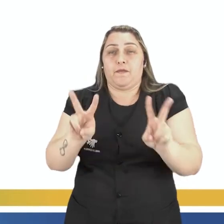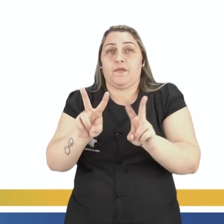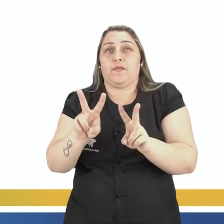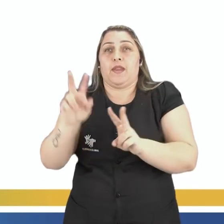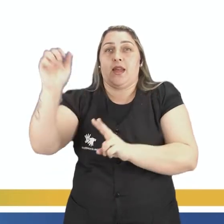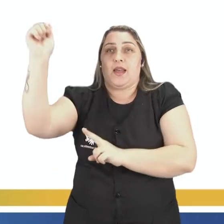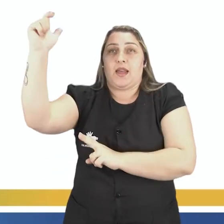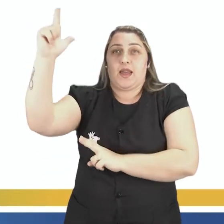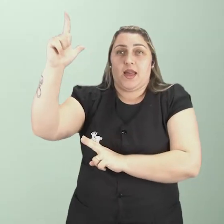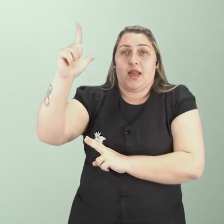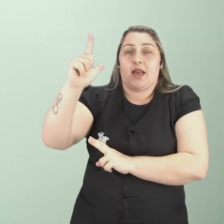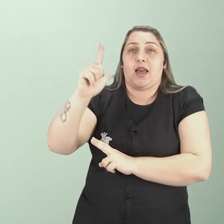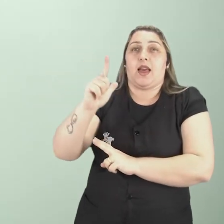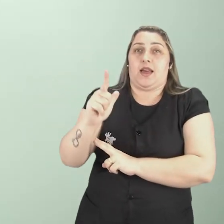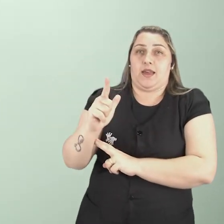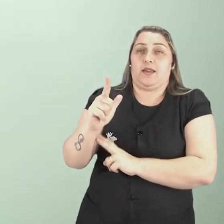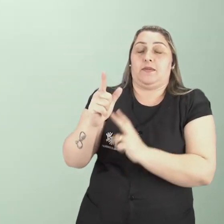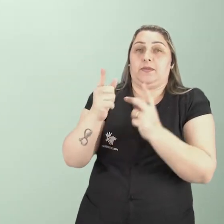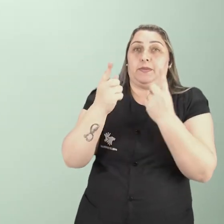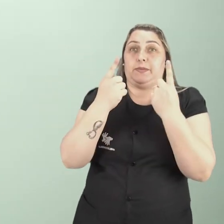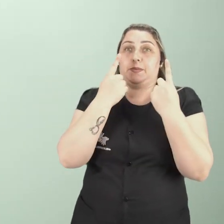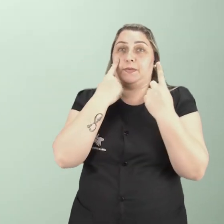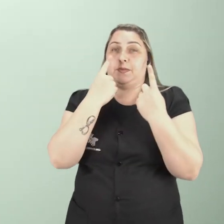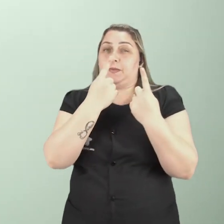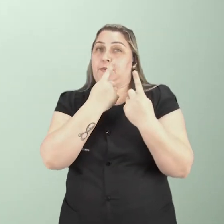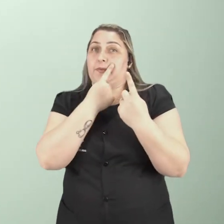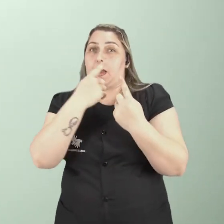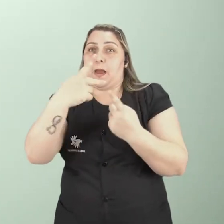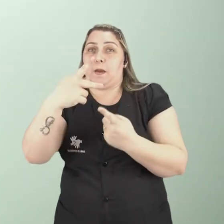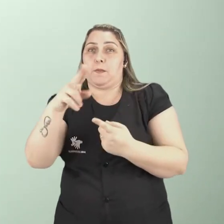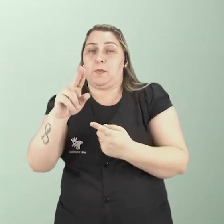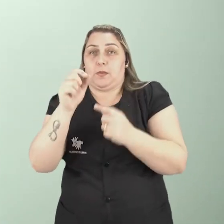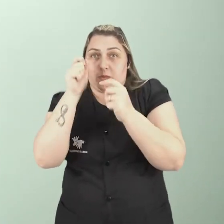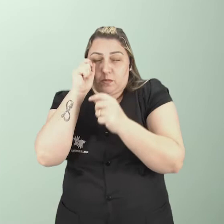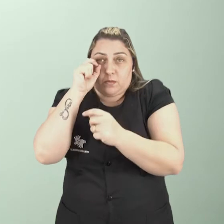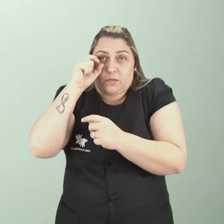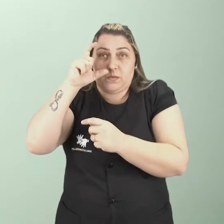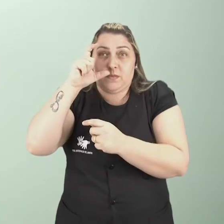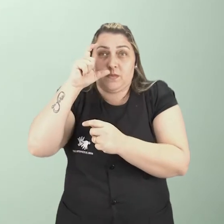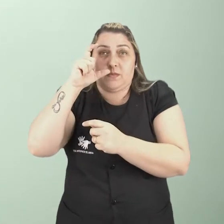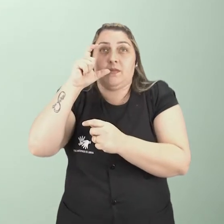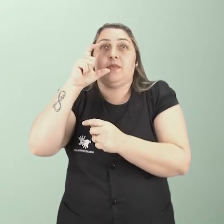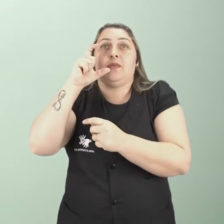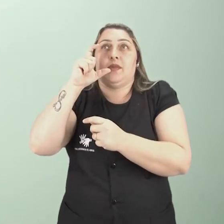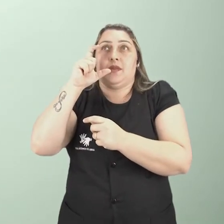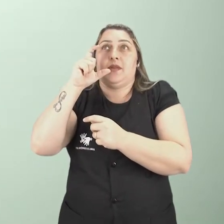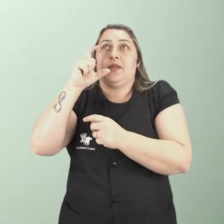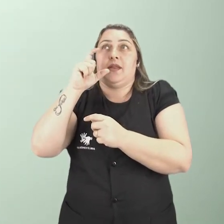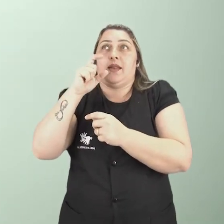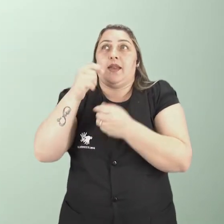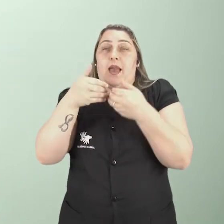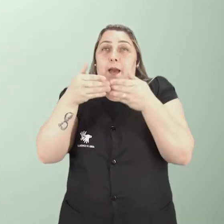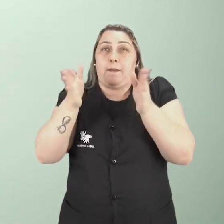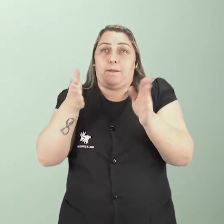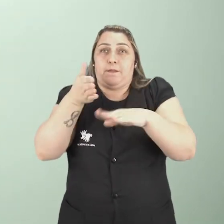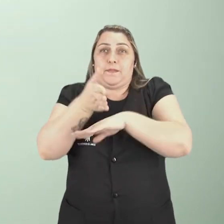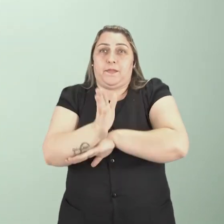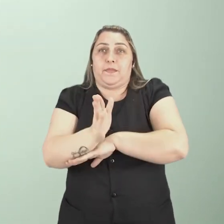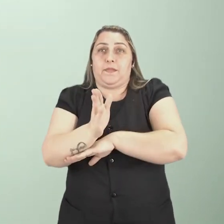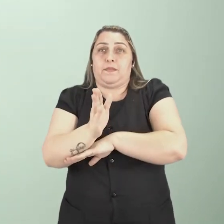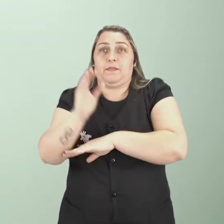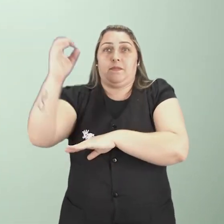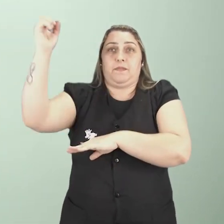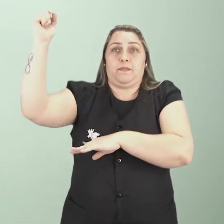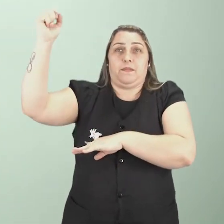a luz incide em nossos olhos e a pupila se dilata. E a pupila ela é a porta de entrada para a